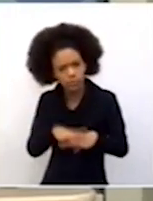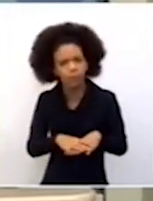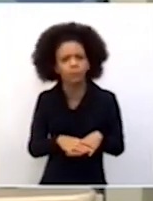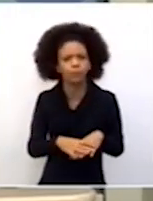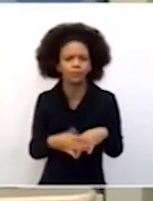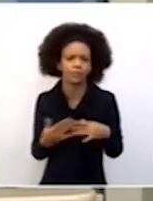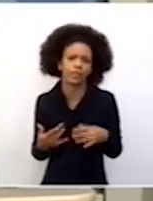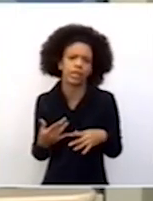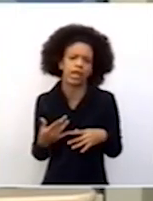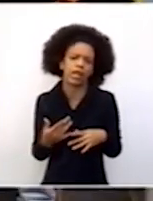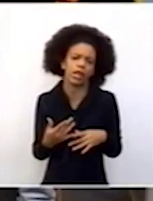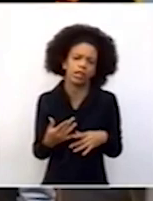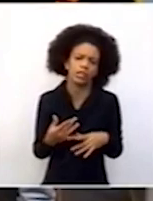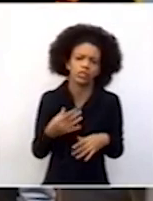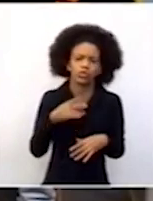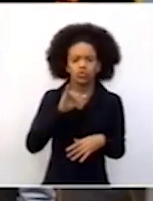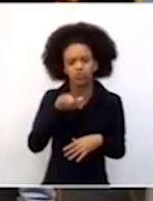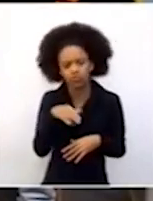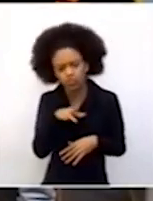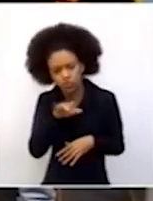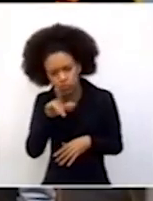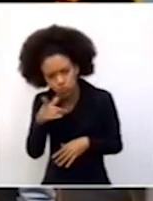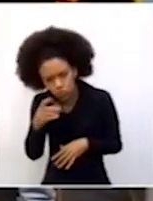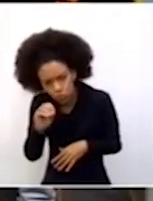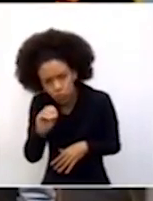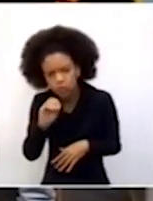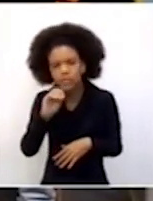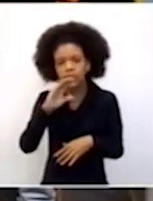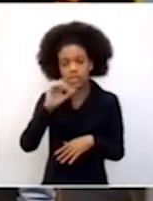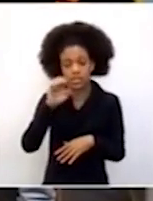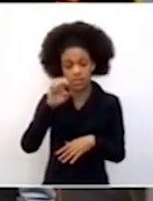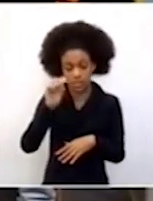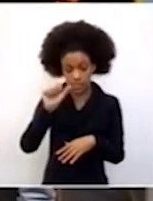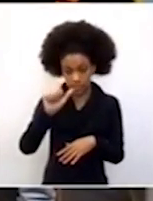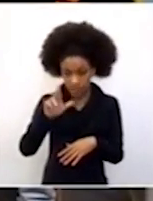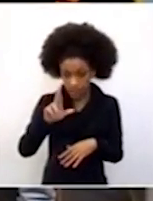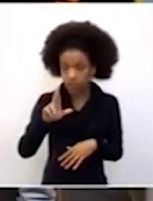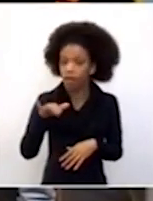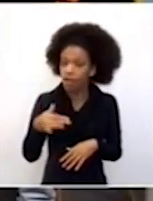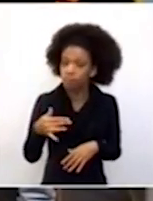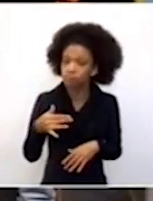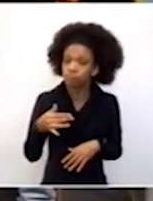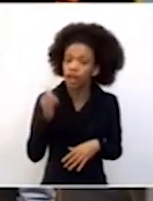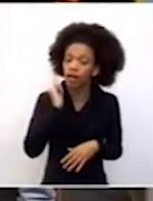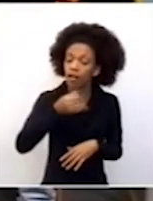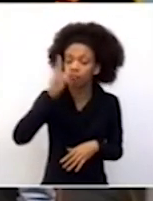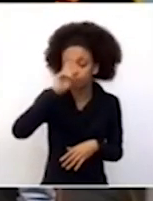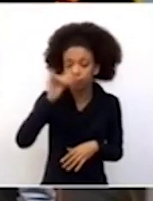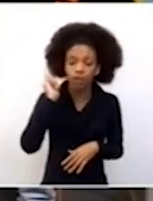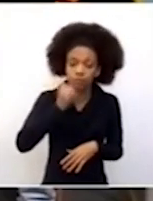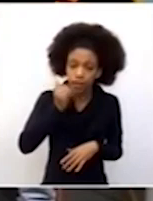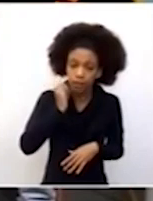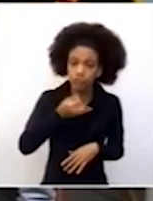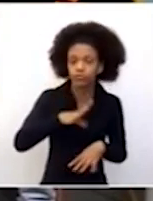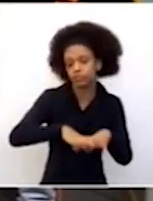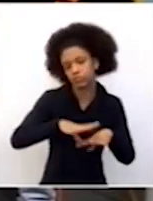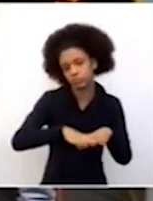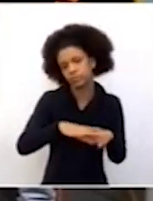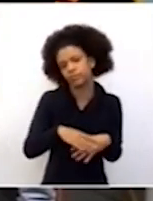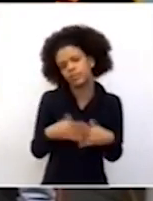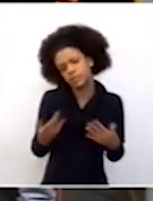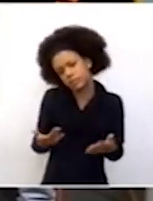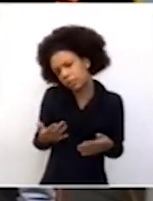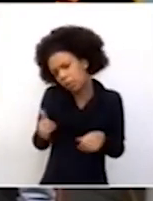o Júlio de César de Souza Emelo, né, que trabalha nessa perspectiva de contos, né, e isso também é uma possibilidade, né, para os professores,